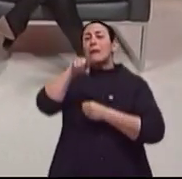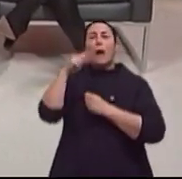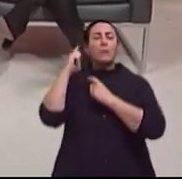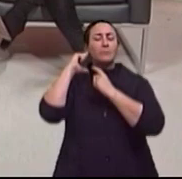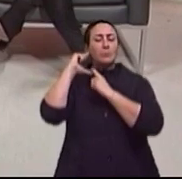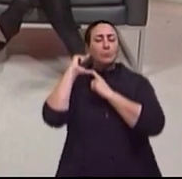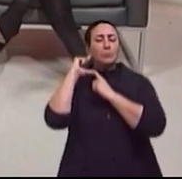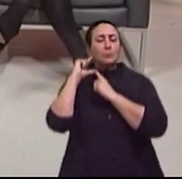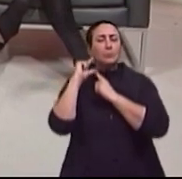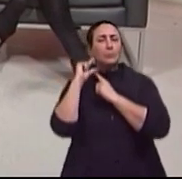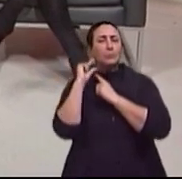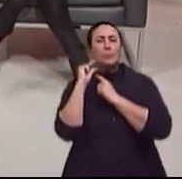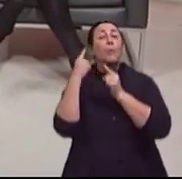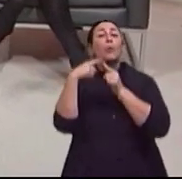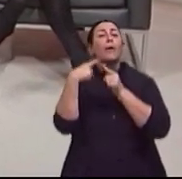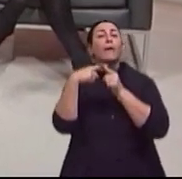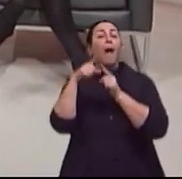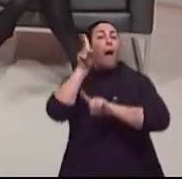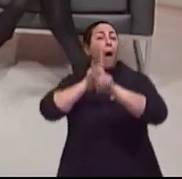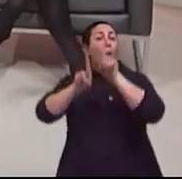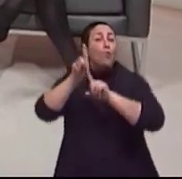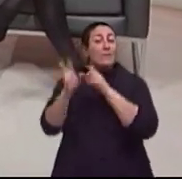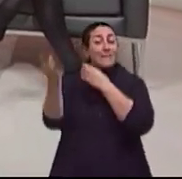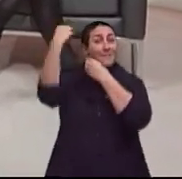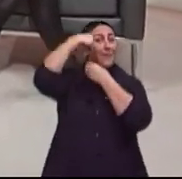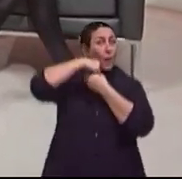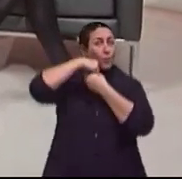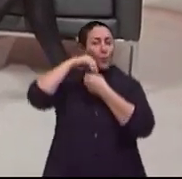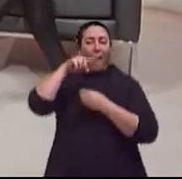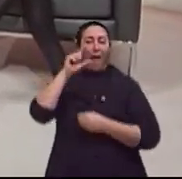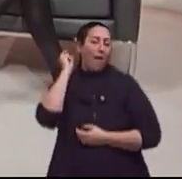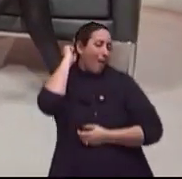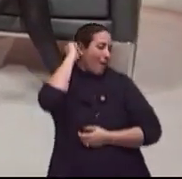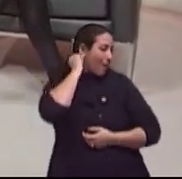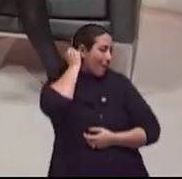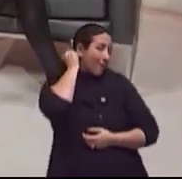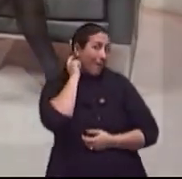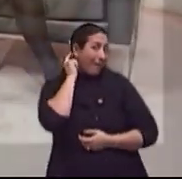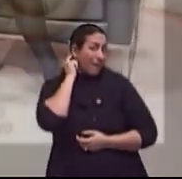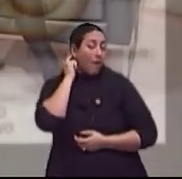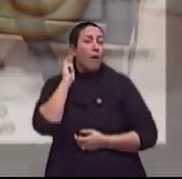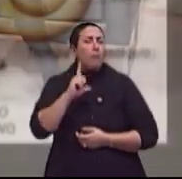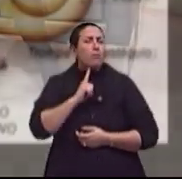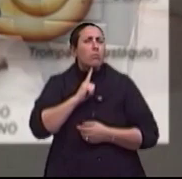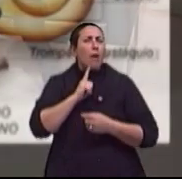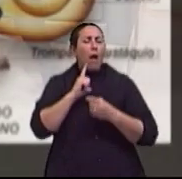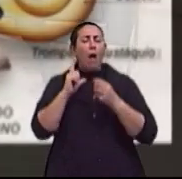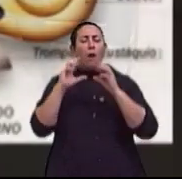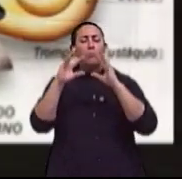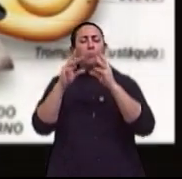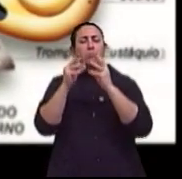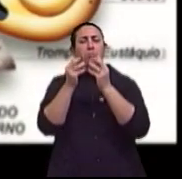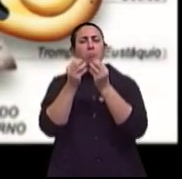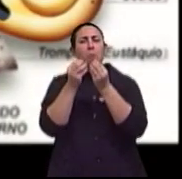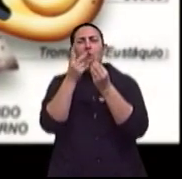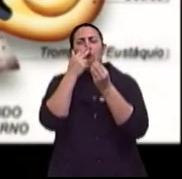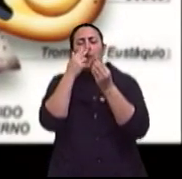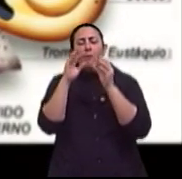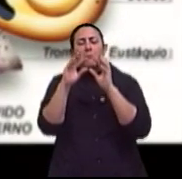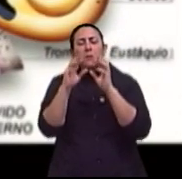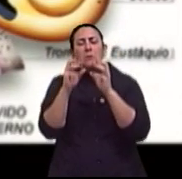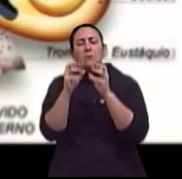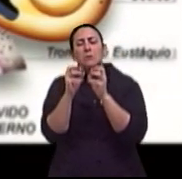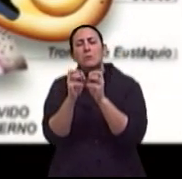vamos começar a perder algumas células lá dentro do caracolzinho que vai vai fazer com que a gente perca as a as